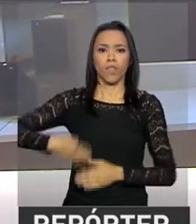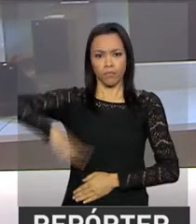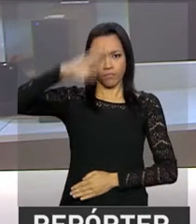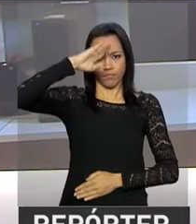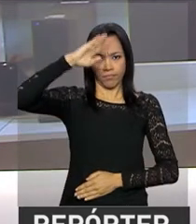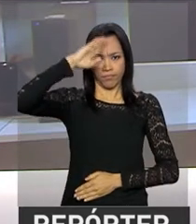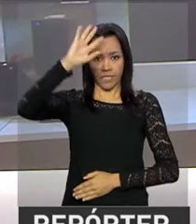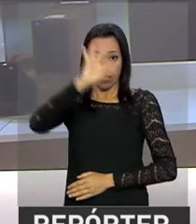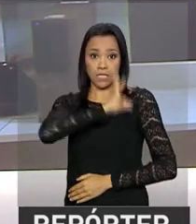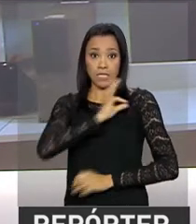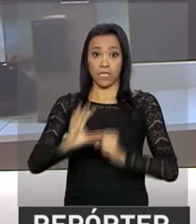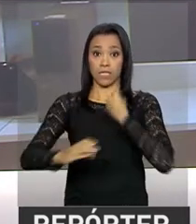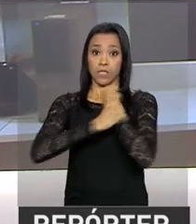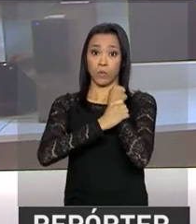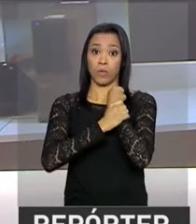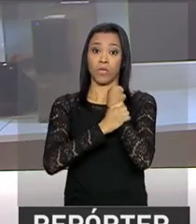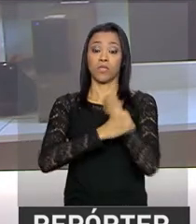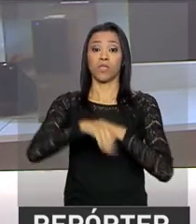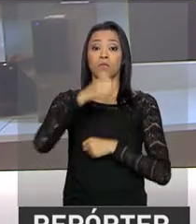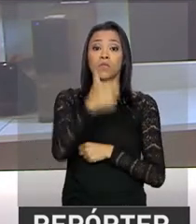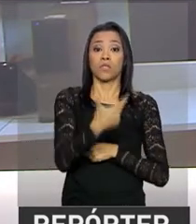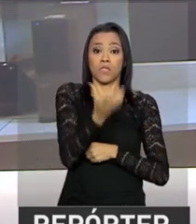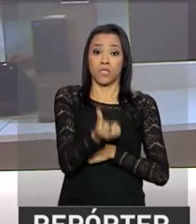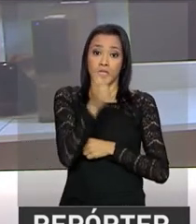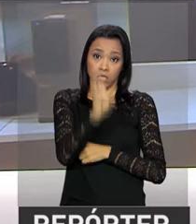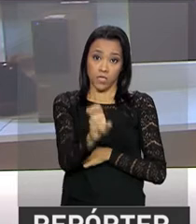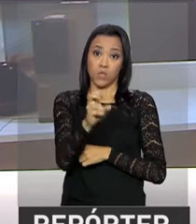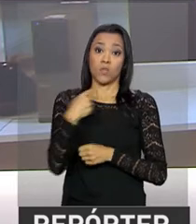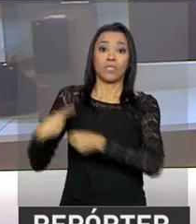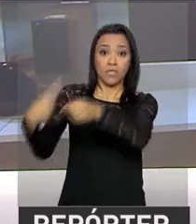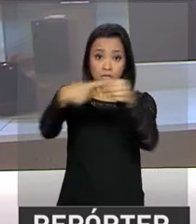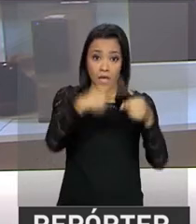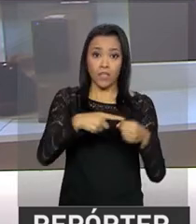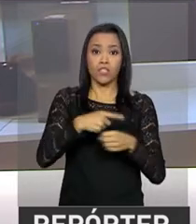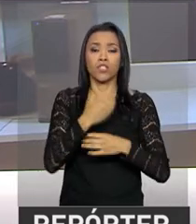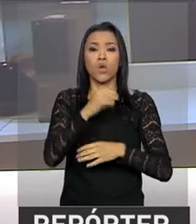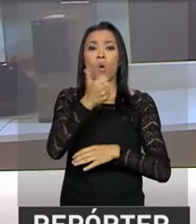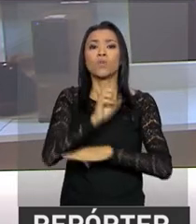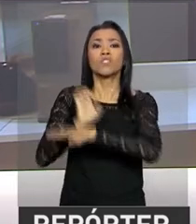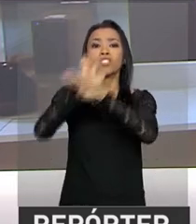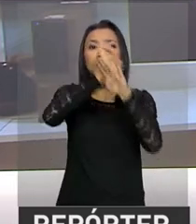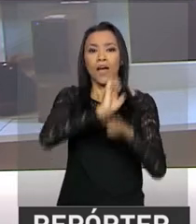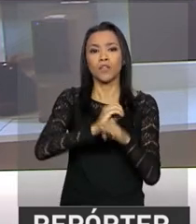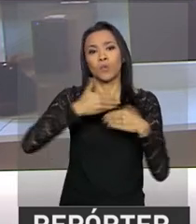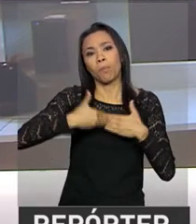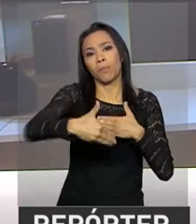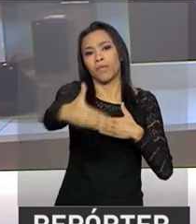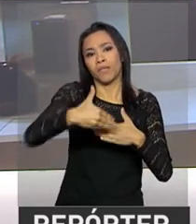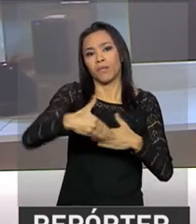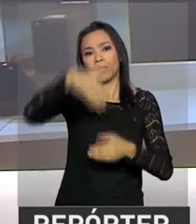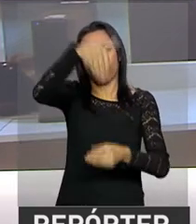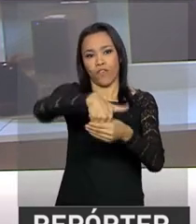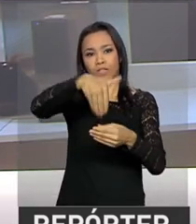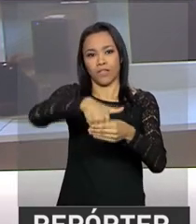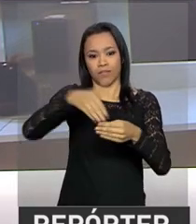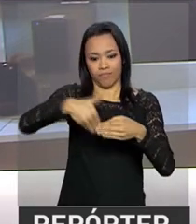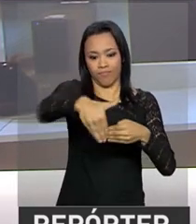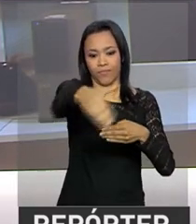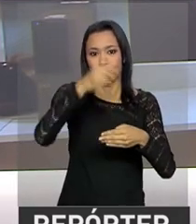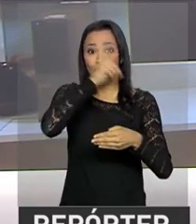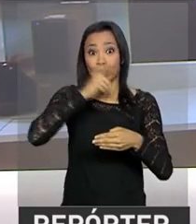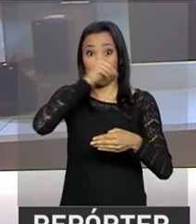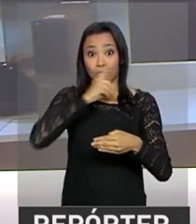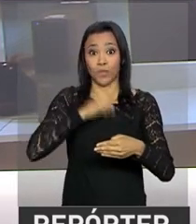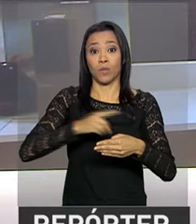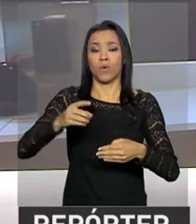reforçar a segurança em pelo menos 265 cidades de 11 estados durante as eleições municipais no próximo domingo a força nacional